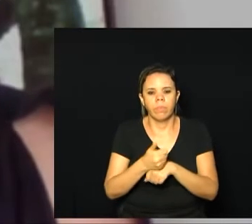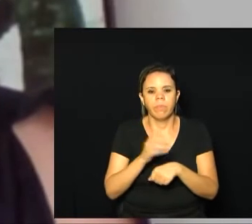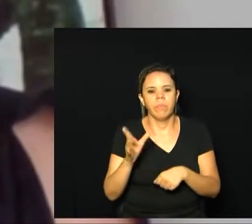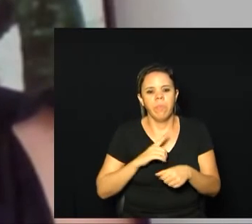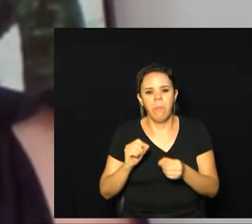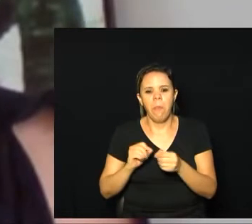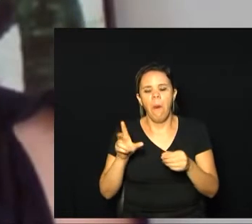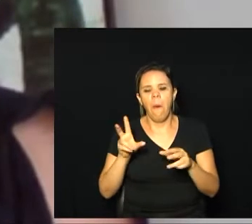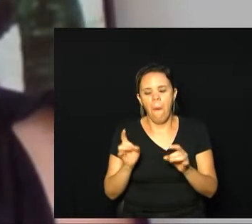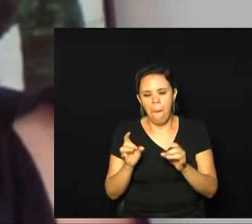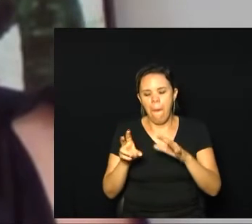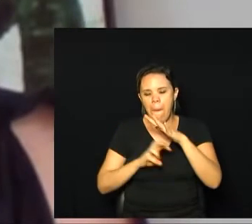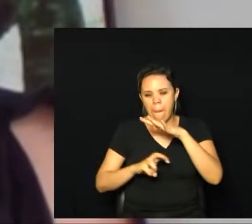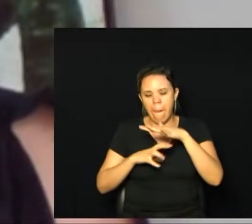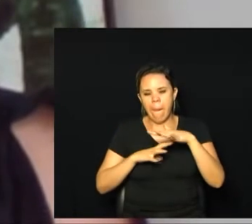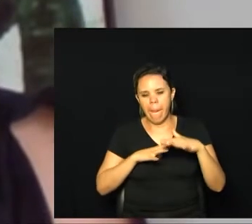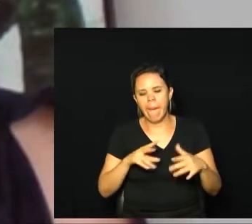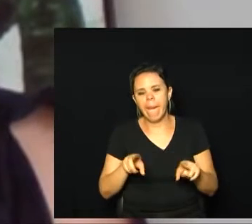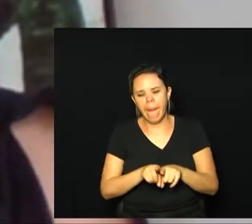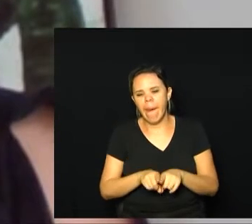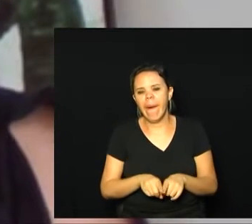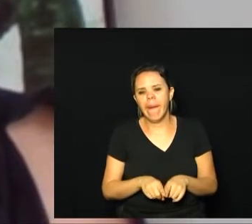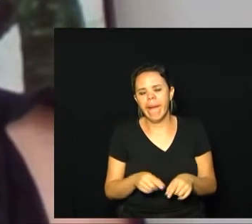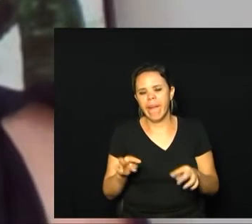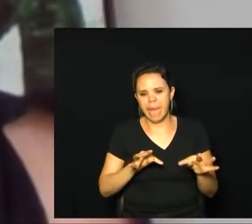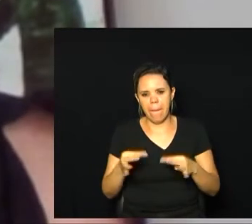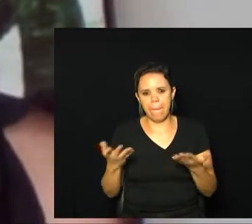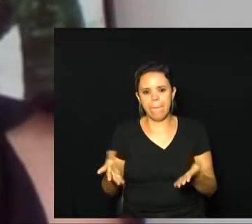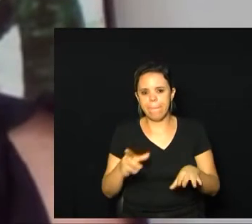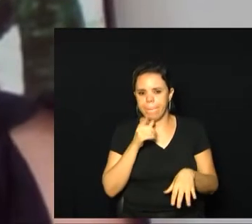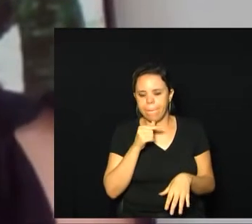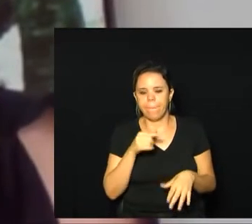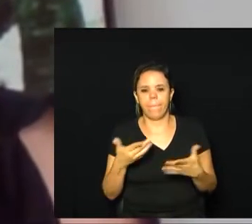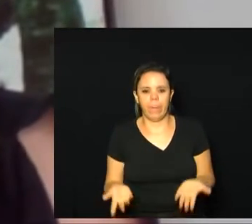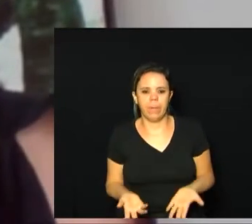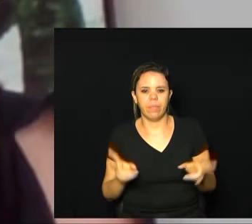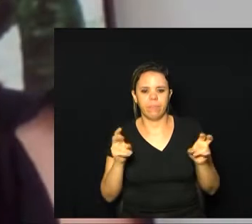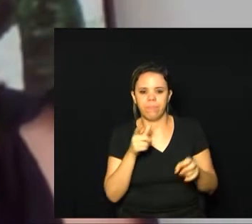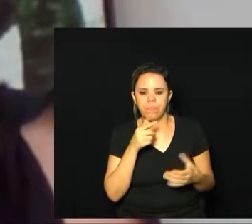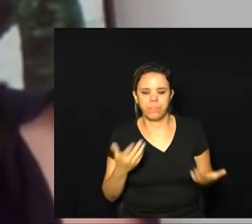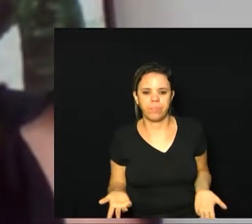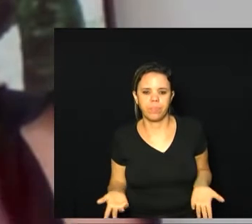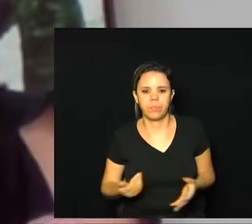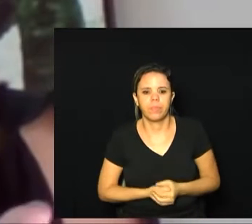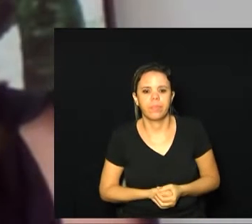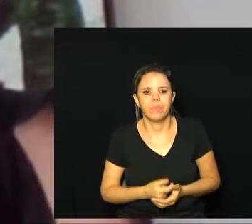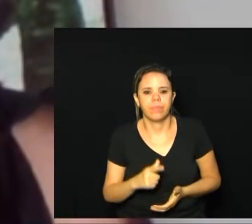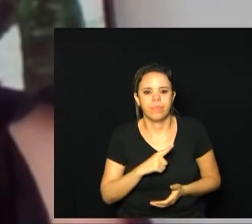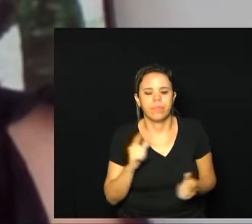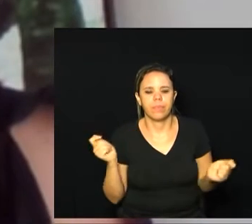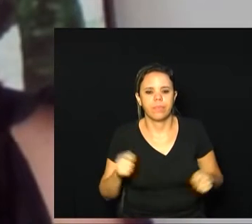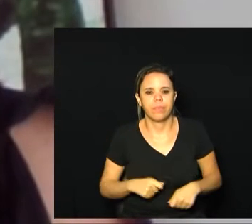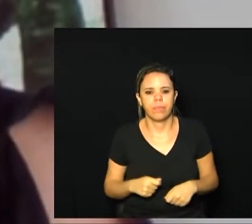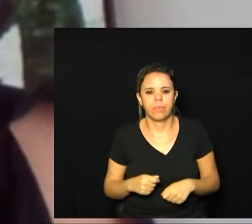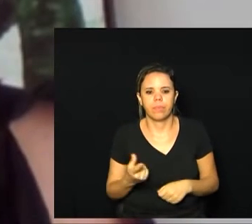foram privatizados, né? Mas na questão aqui do saneamento, bem como da questão da água, existe a possibilidade do